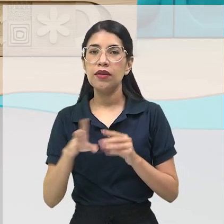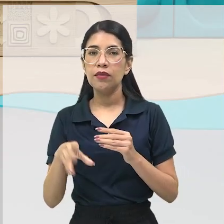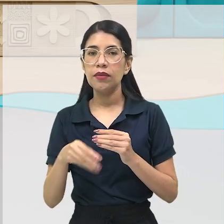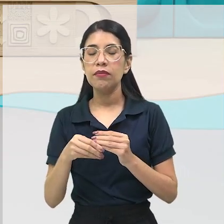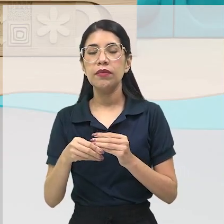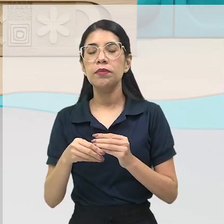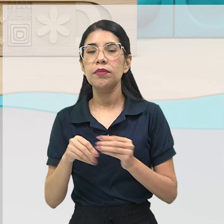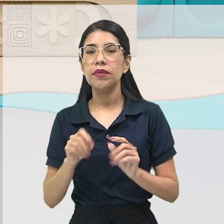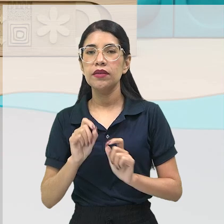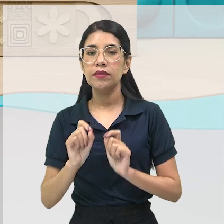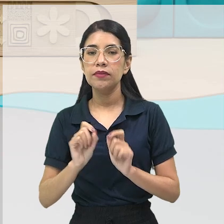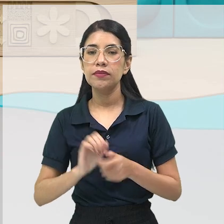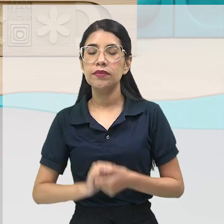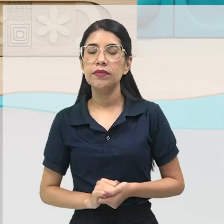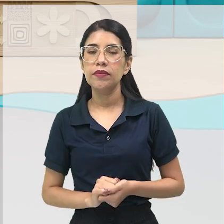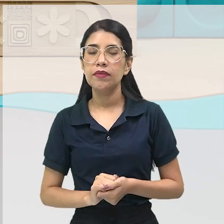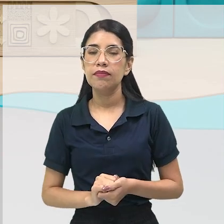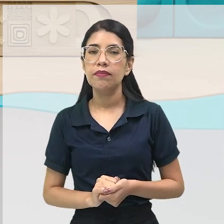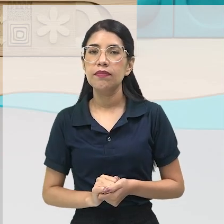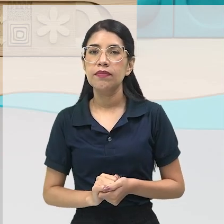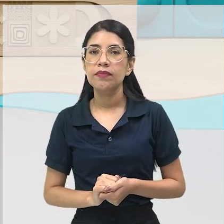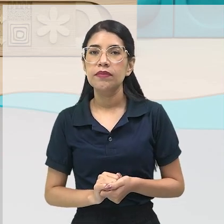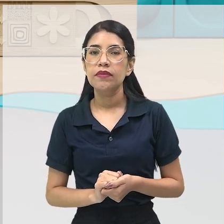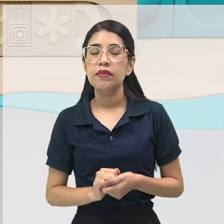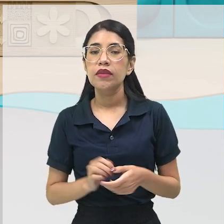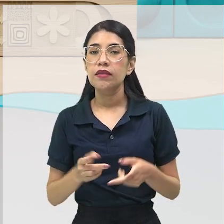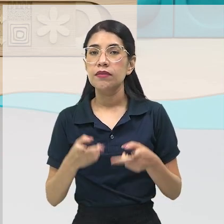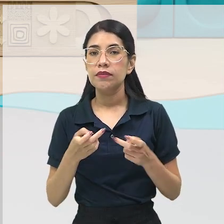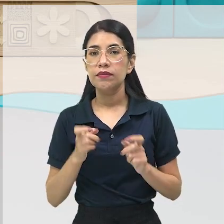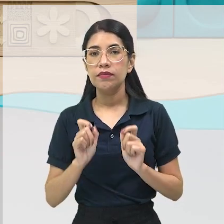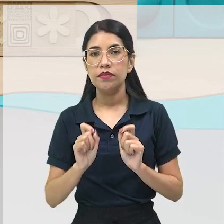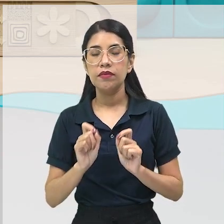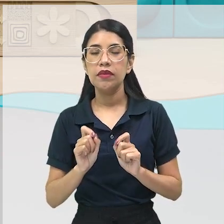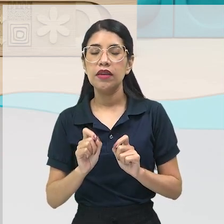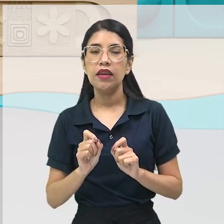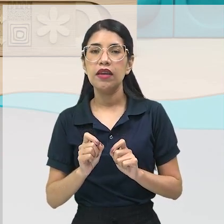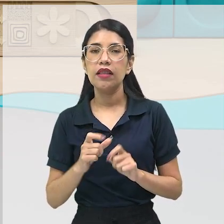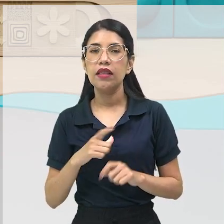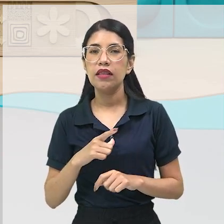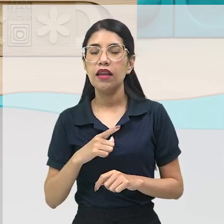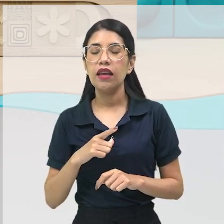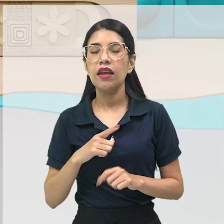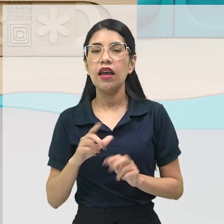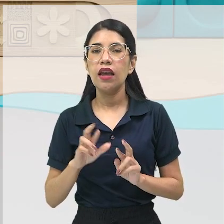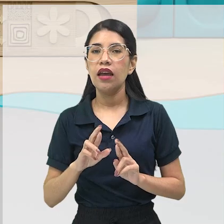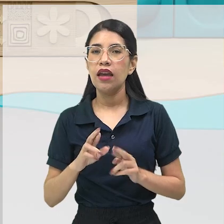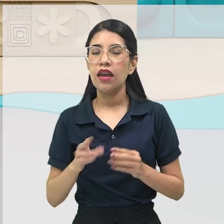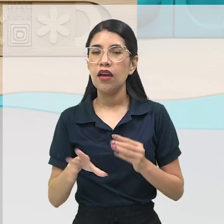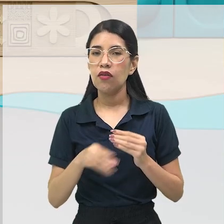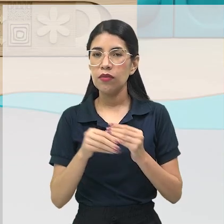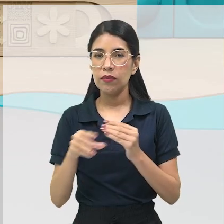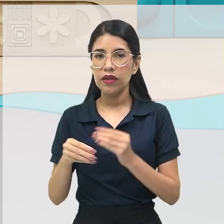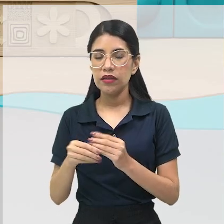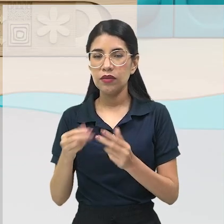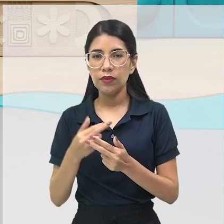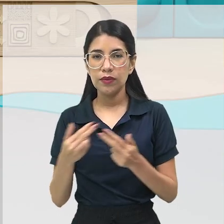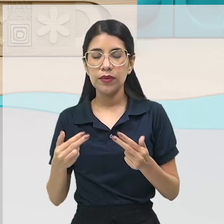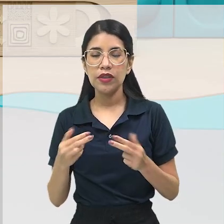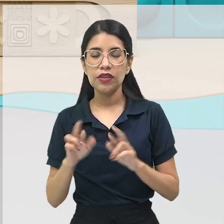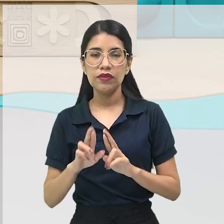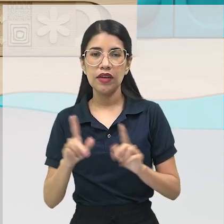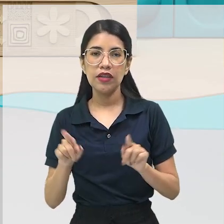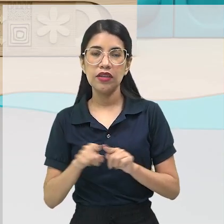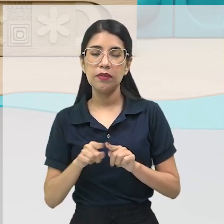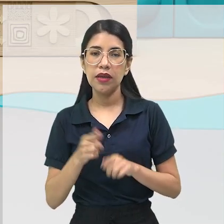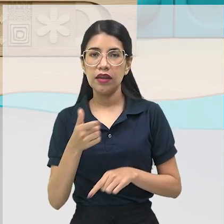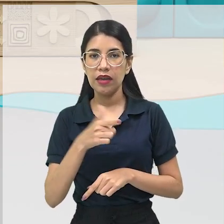as diferenças. Perceba que quando a gente fala de trazer partes diferentes e eu estar repetindo